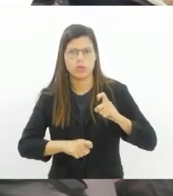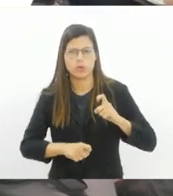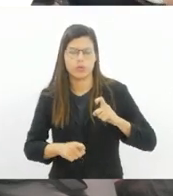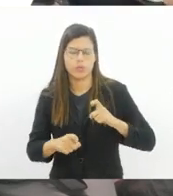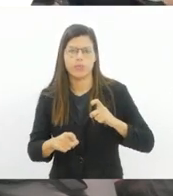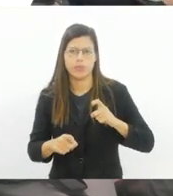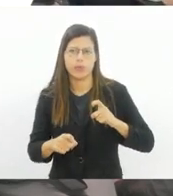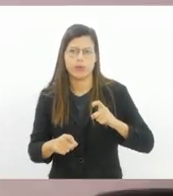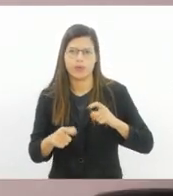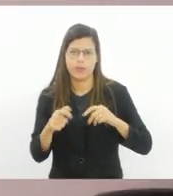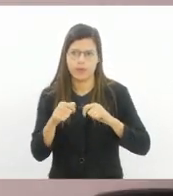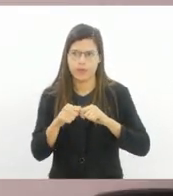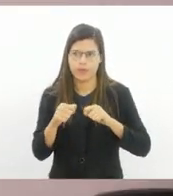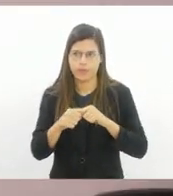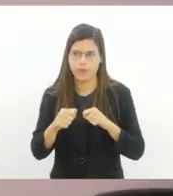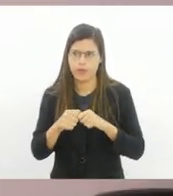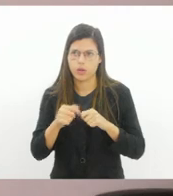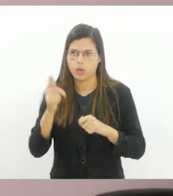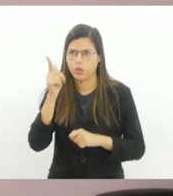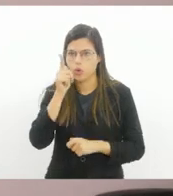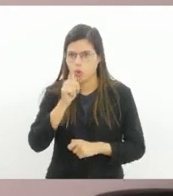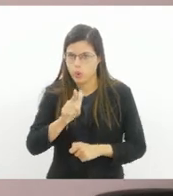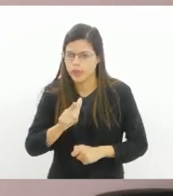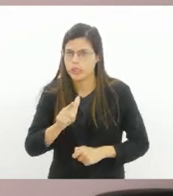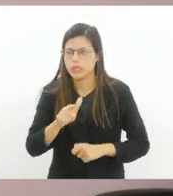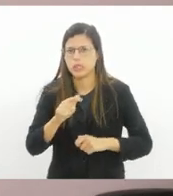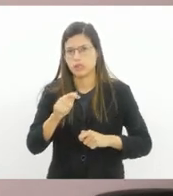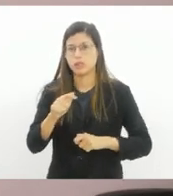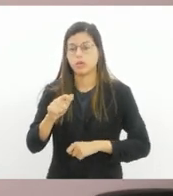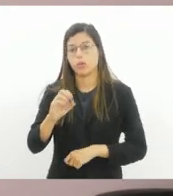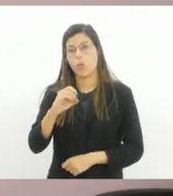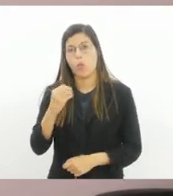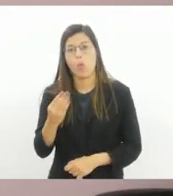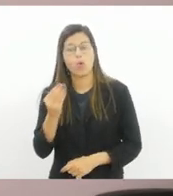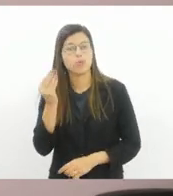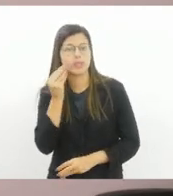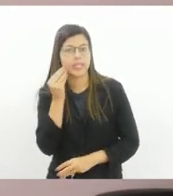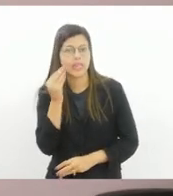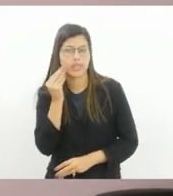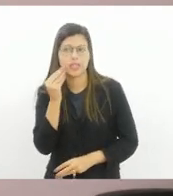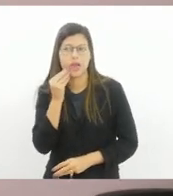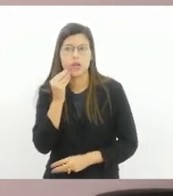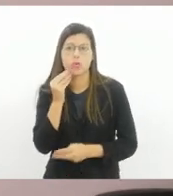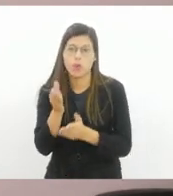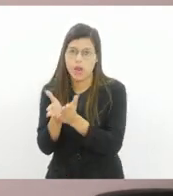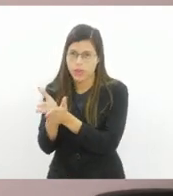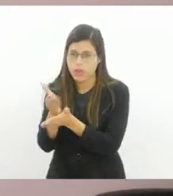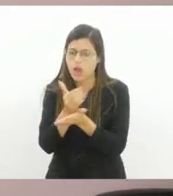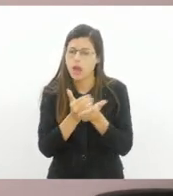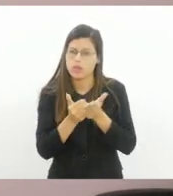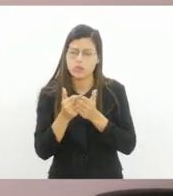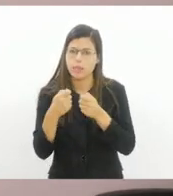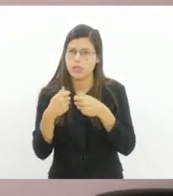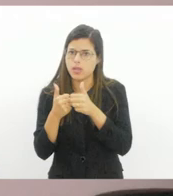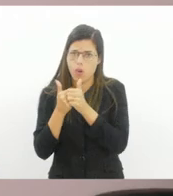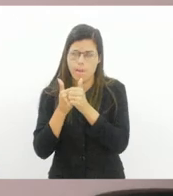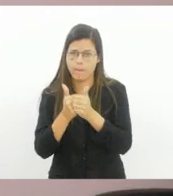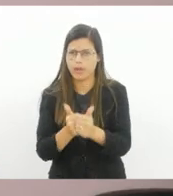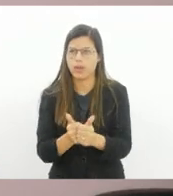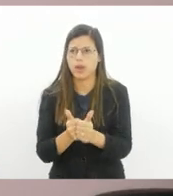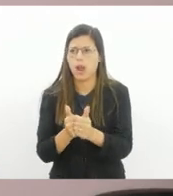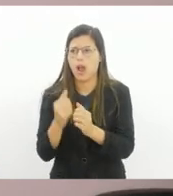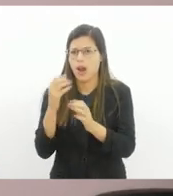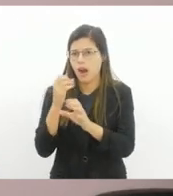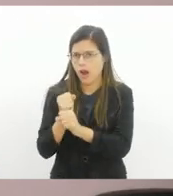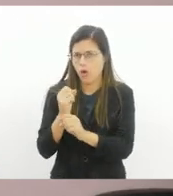né, que conseguiu ser efetivado ou tentado, são dados que caminham juntos. É óbvio que a conta nunca vai fechar